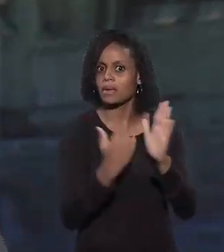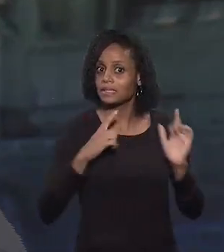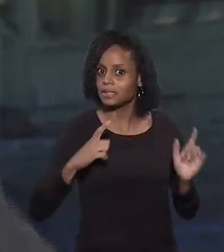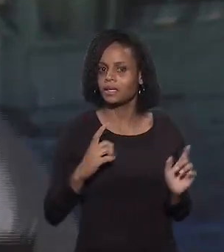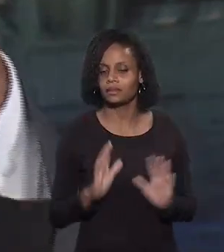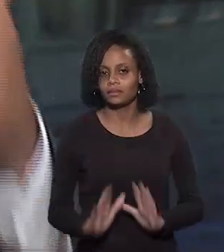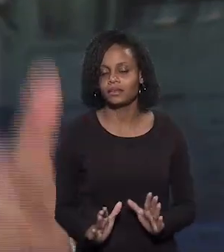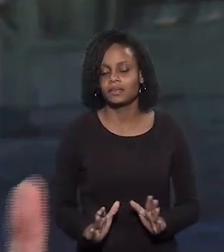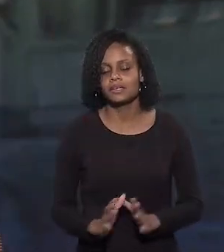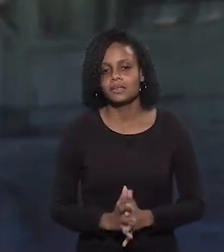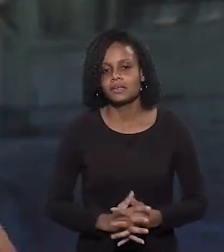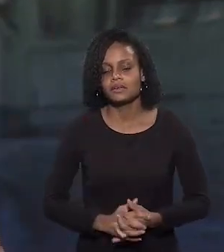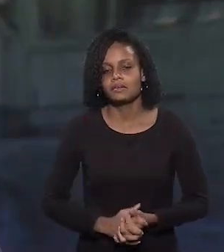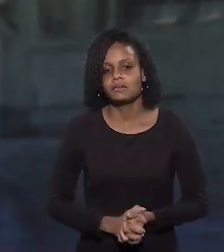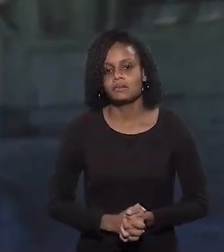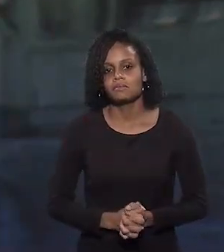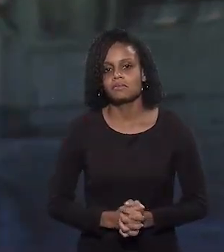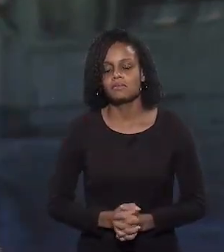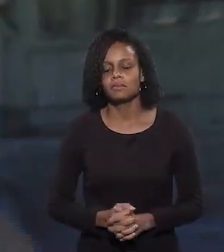metodologia que foi